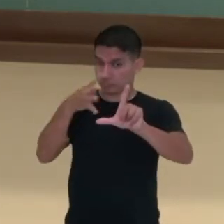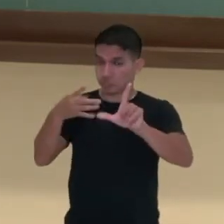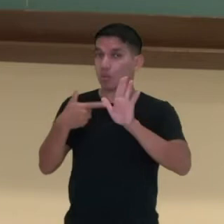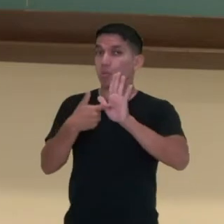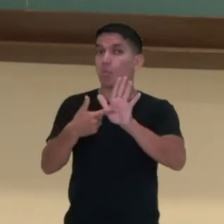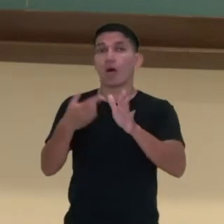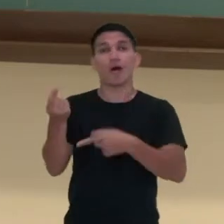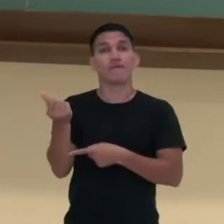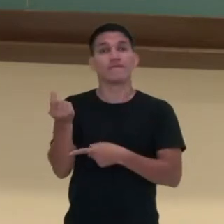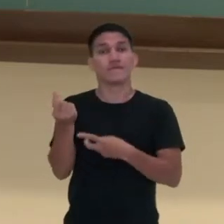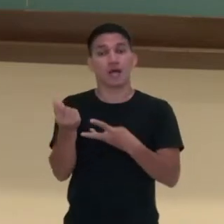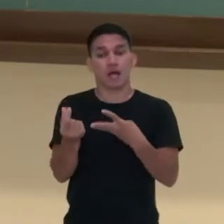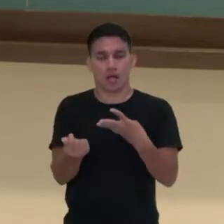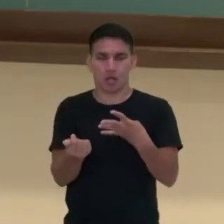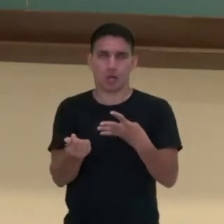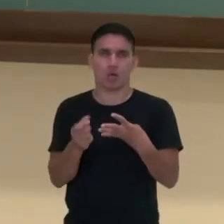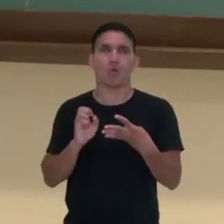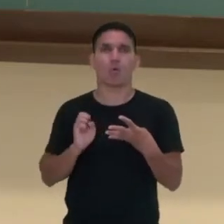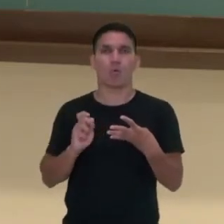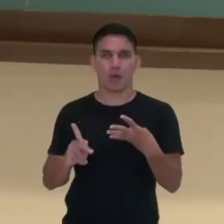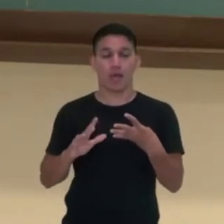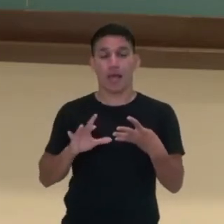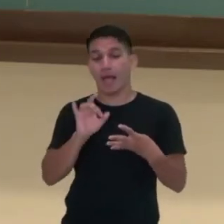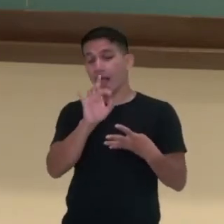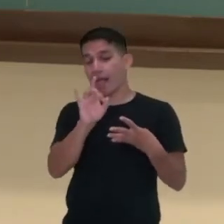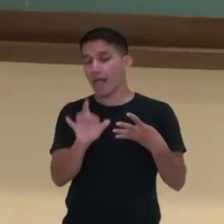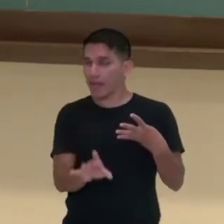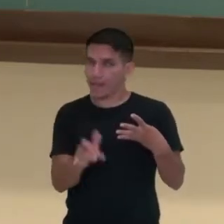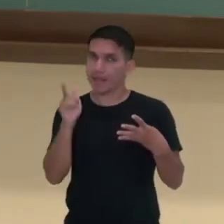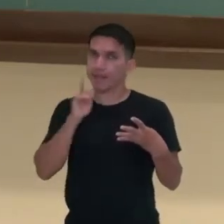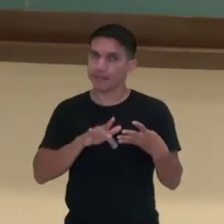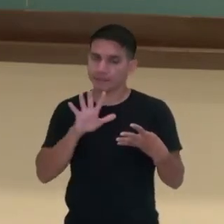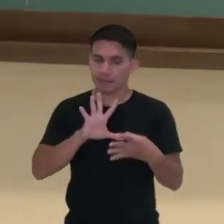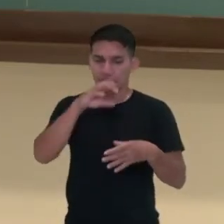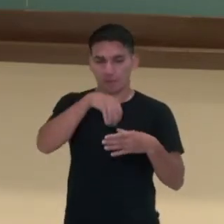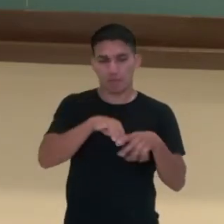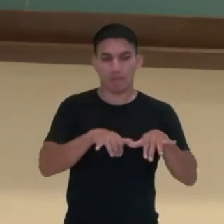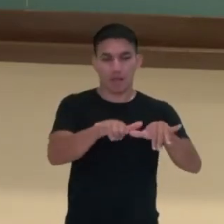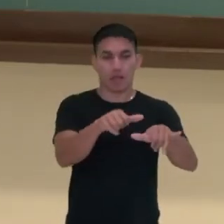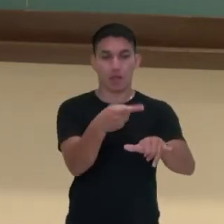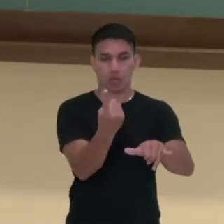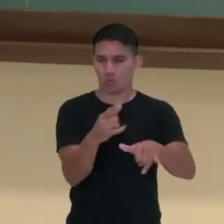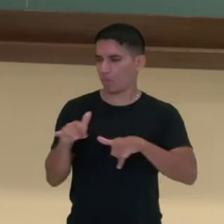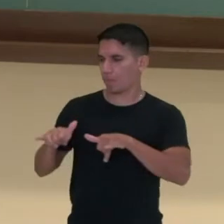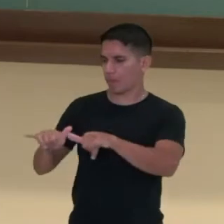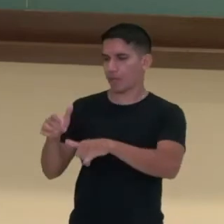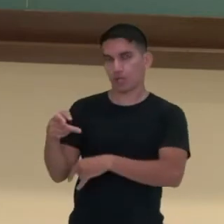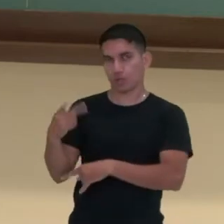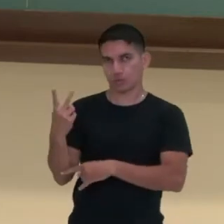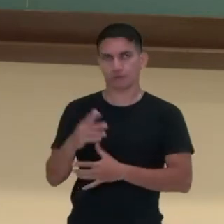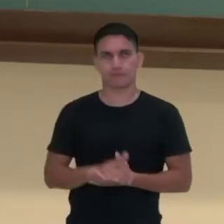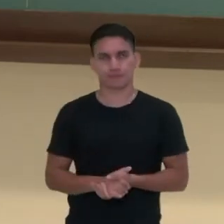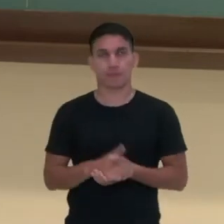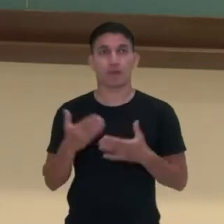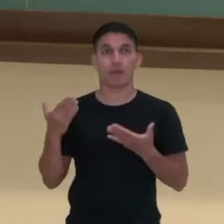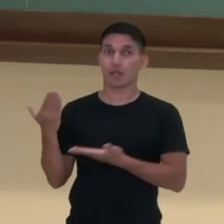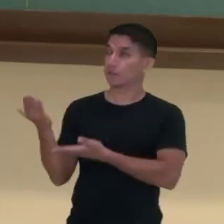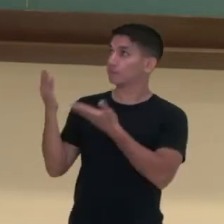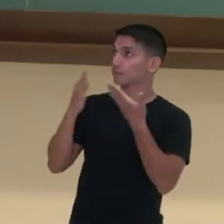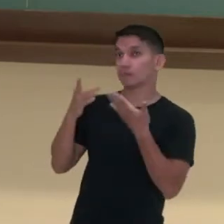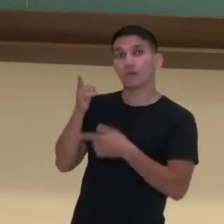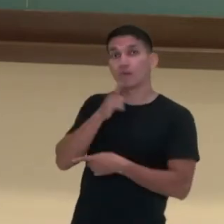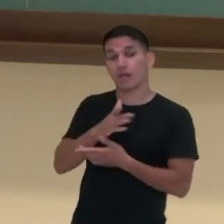os valores, o preço de cada produto no mercado 1 e no mercado 2. E aqui a professora separou